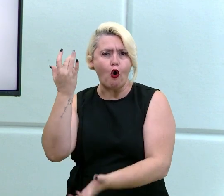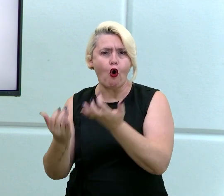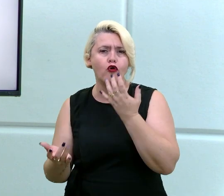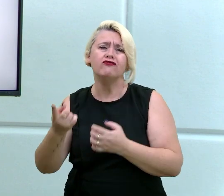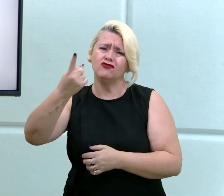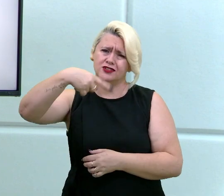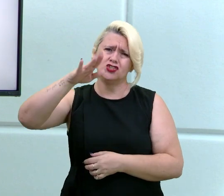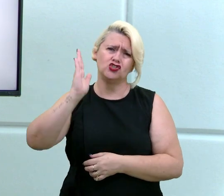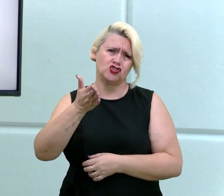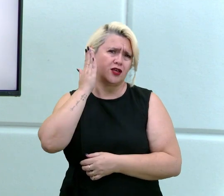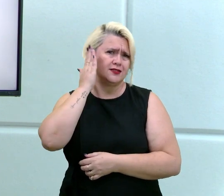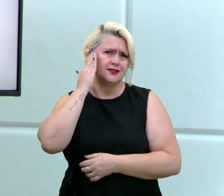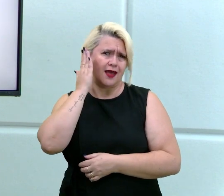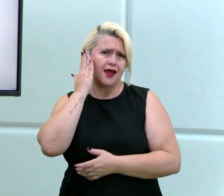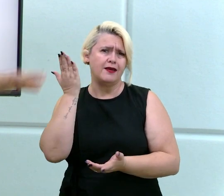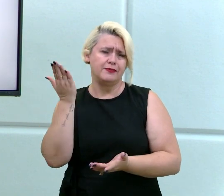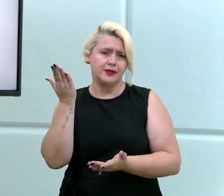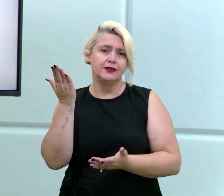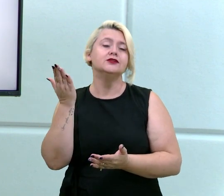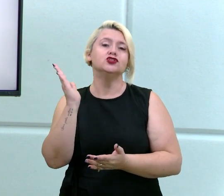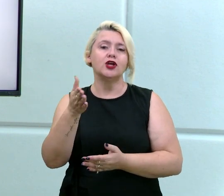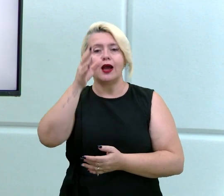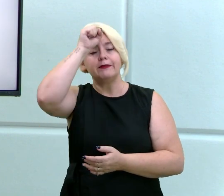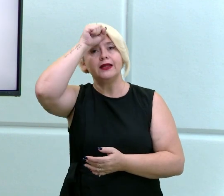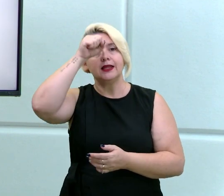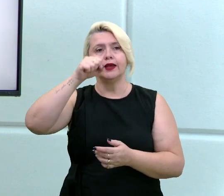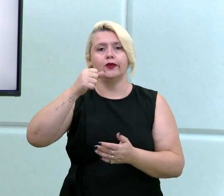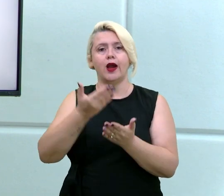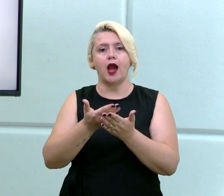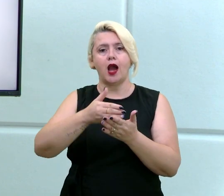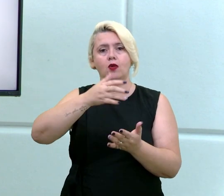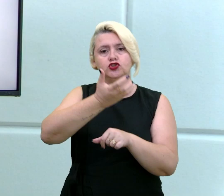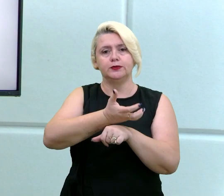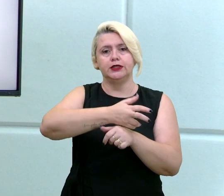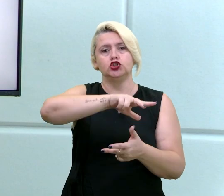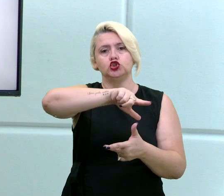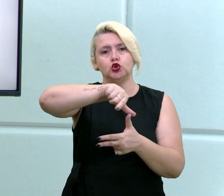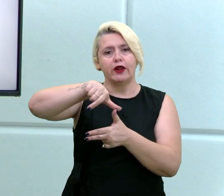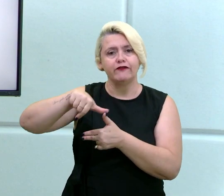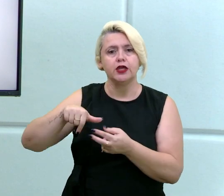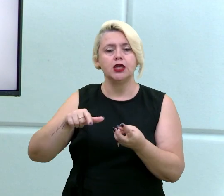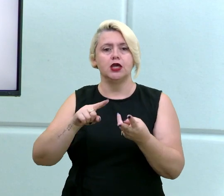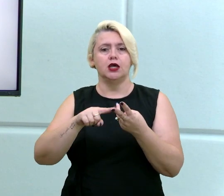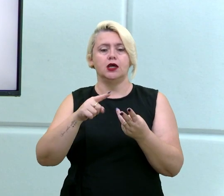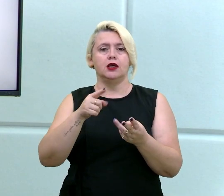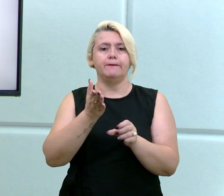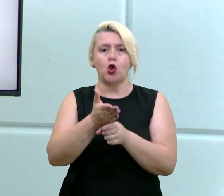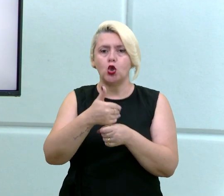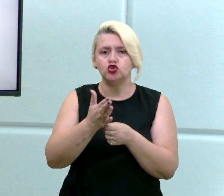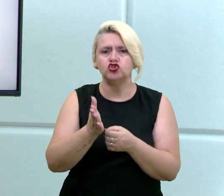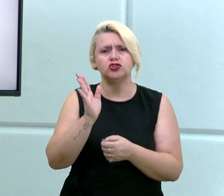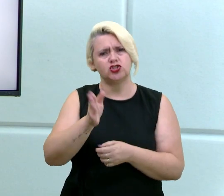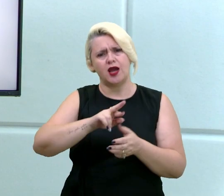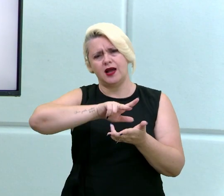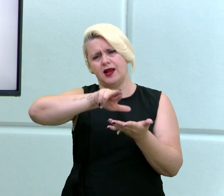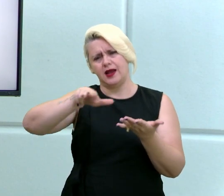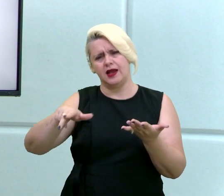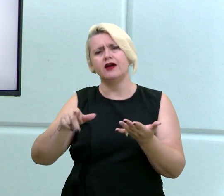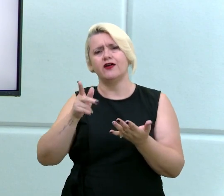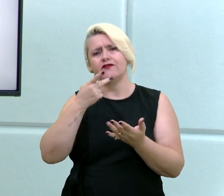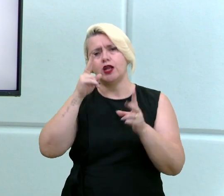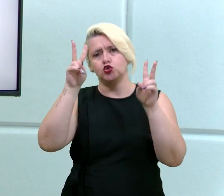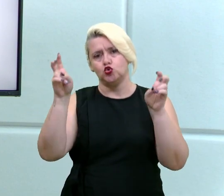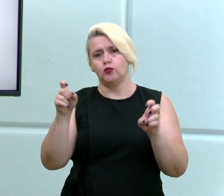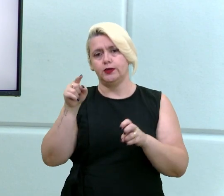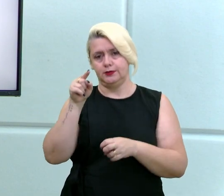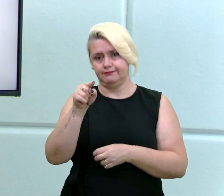já sabem, trabalham lá na aula de geografia, né? Na aula de biologia, em várias outras, tá certo? Estão acompanhando até